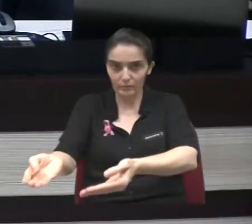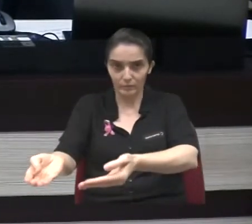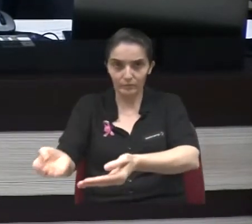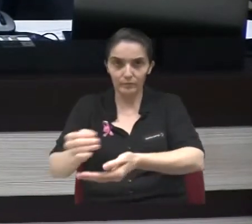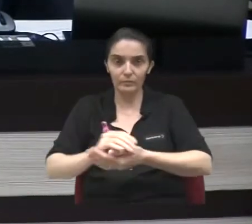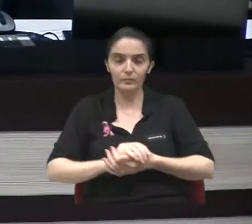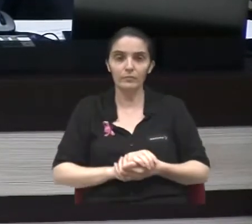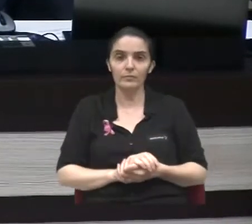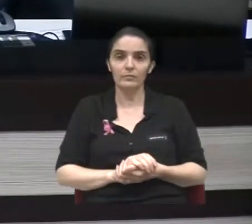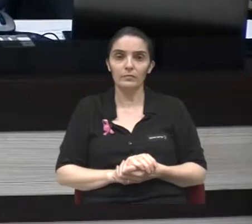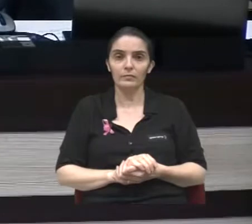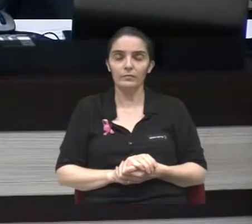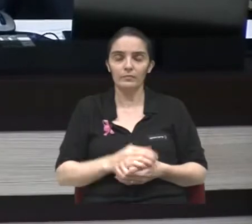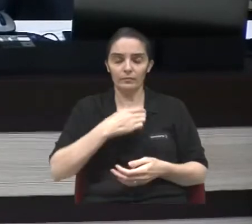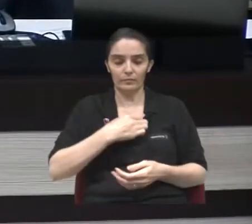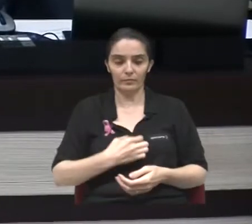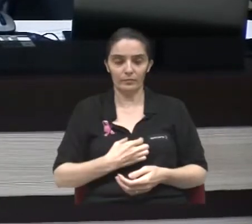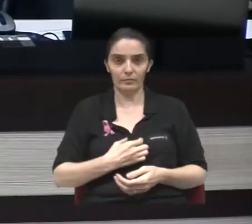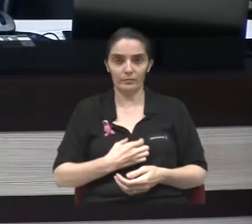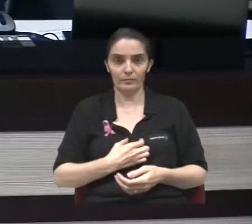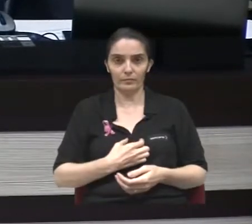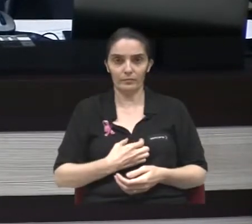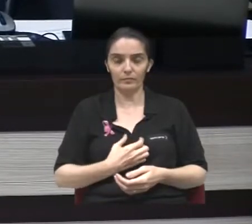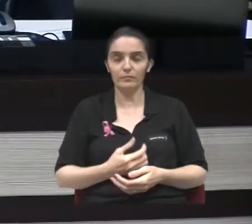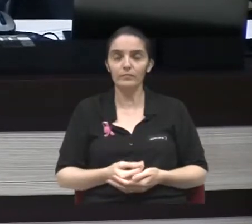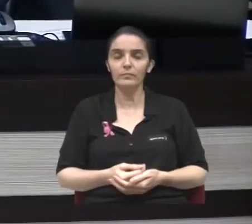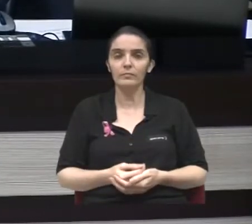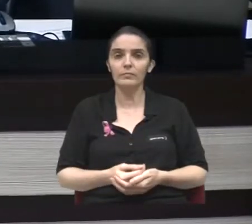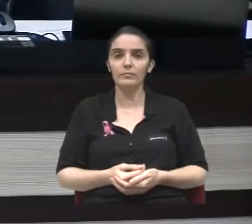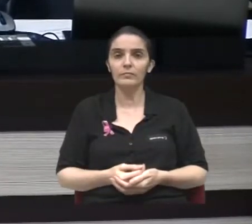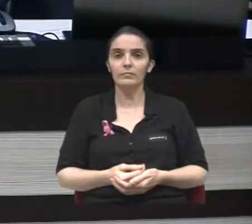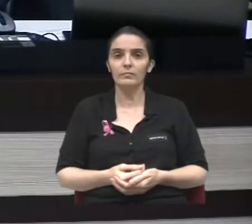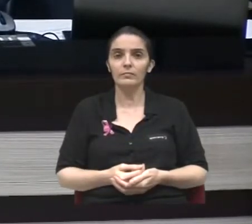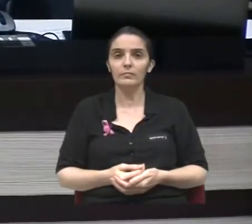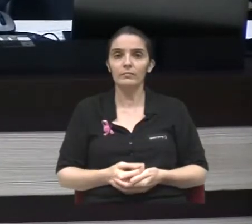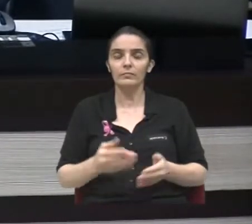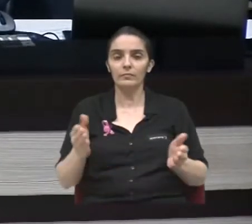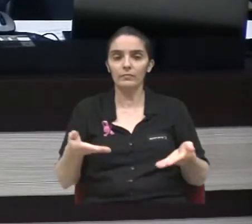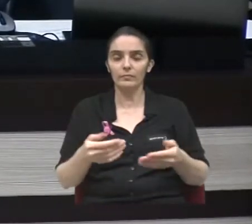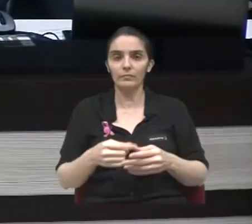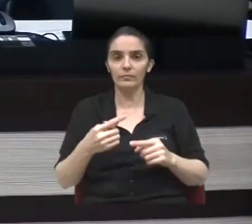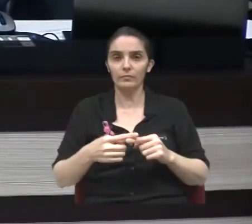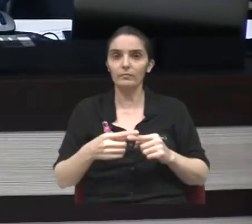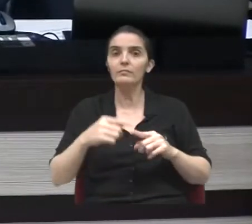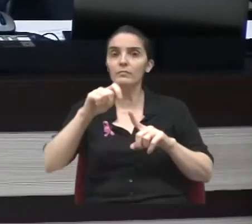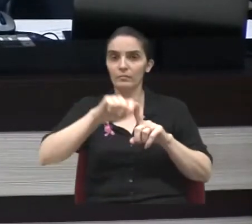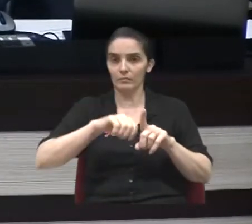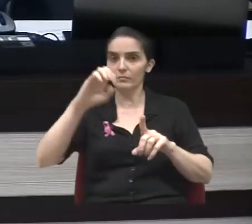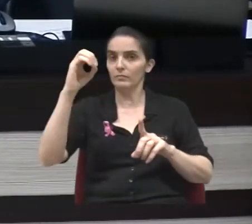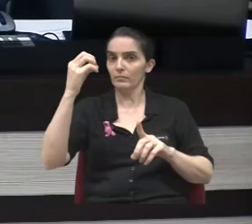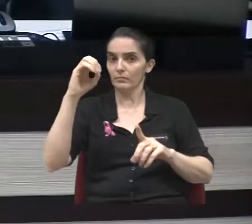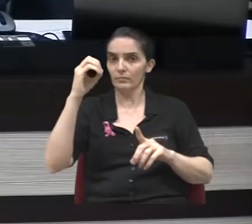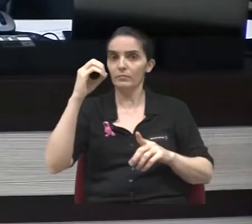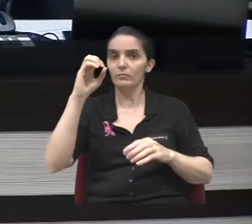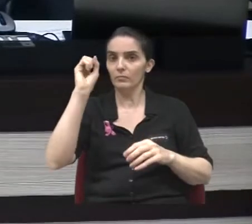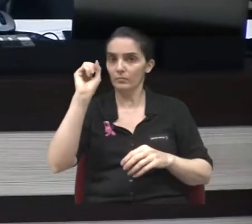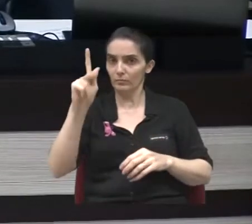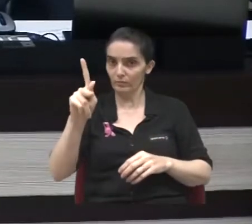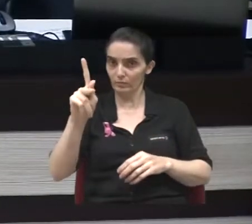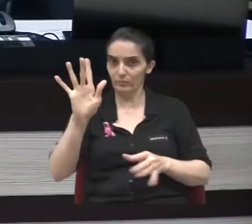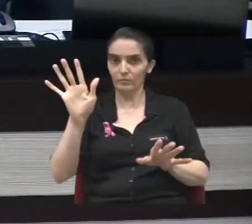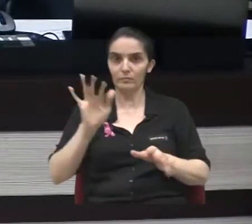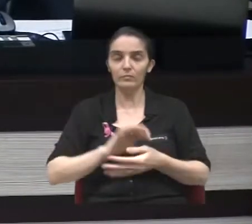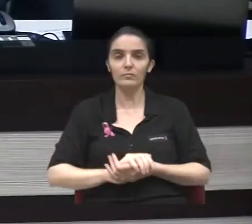da medalha de mérito cívico, nós vamos abrir esse espaço, que nós estamos no mês de outubro, ok? Então, eu convido o doutor